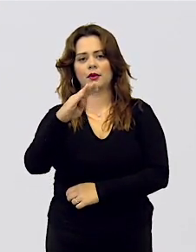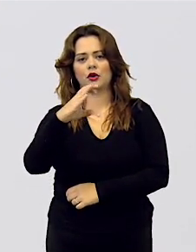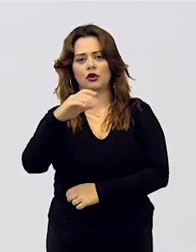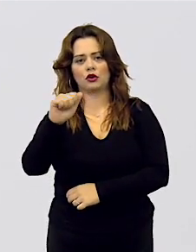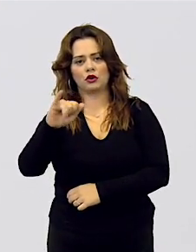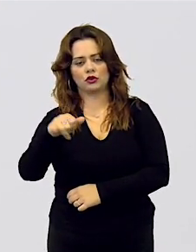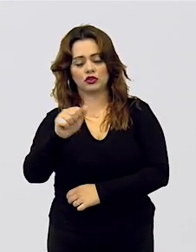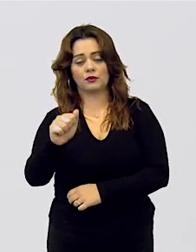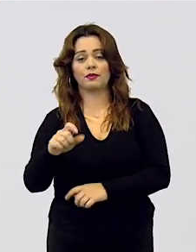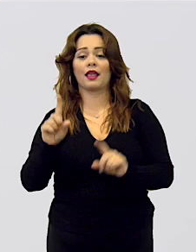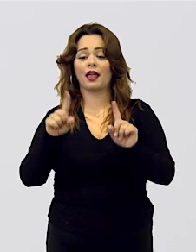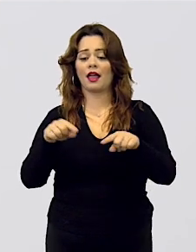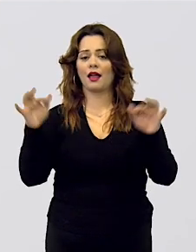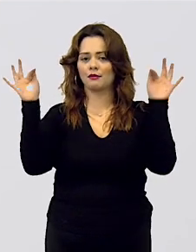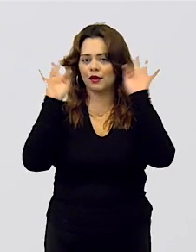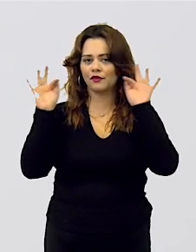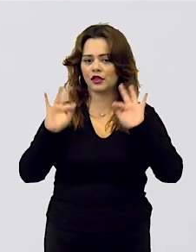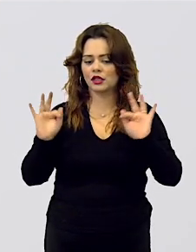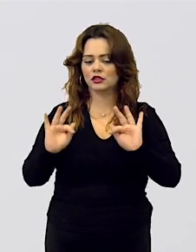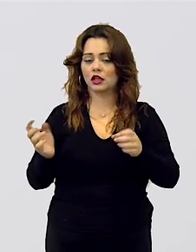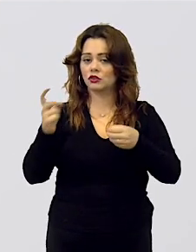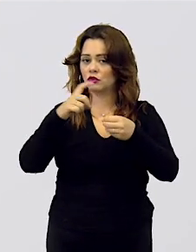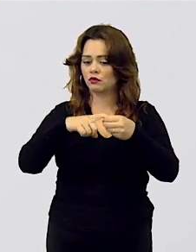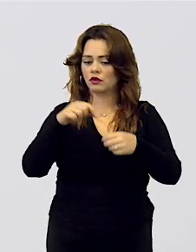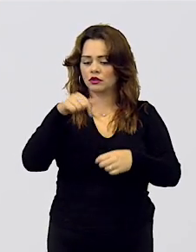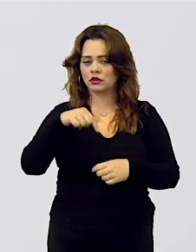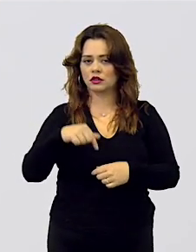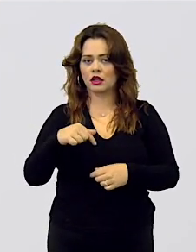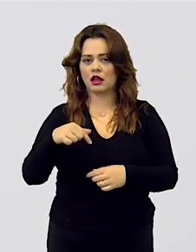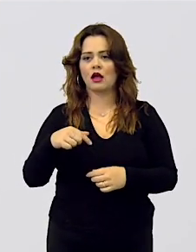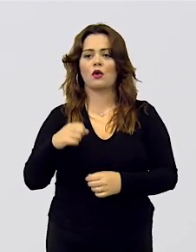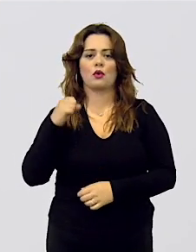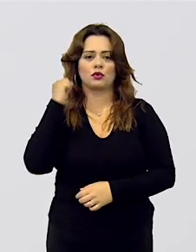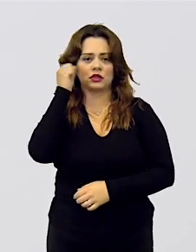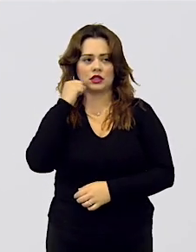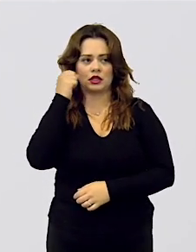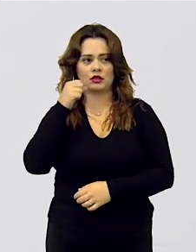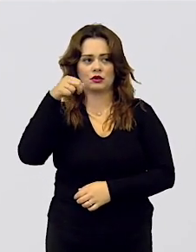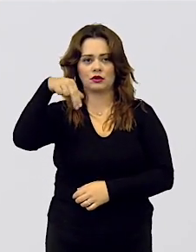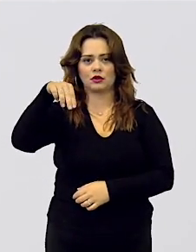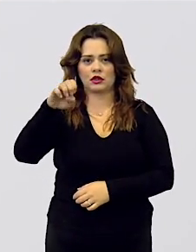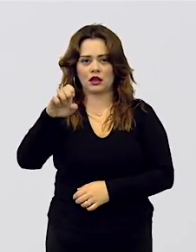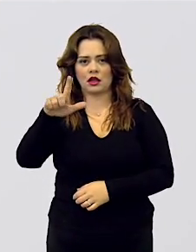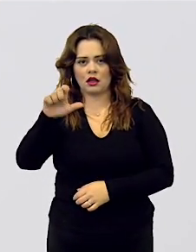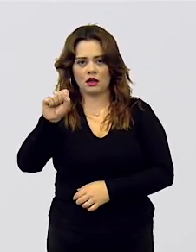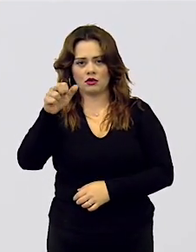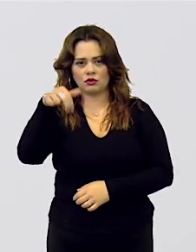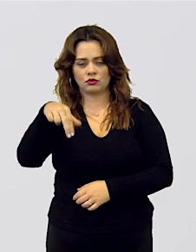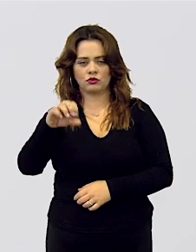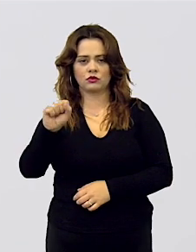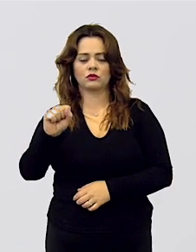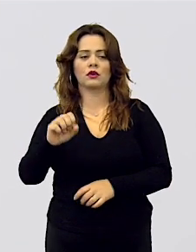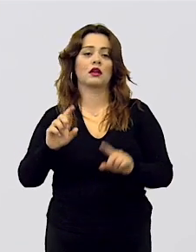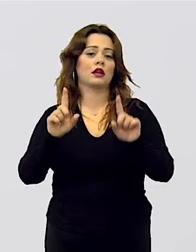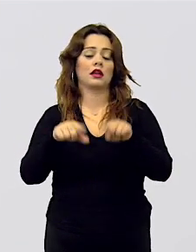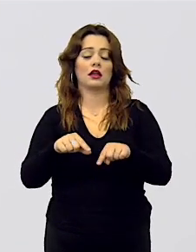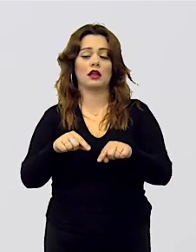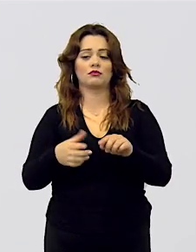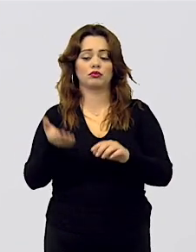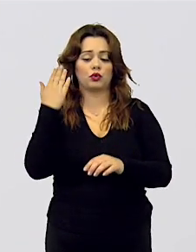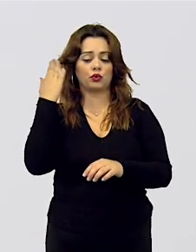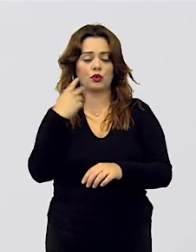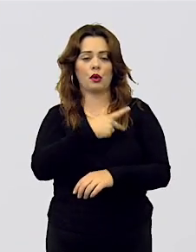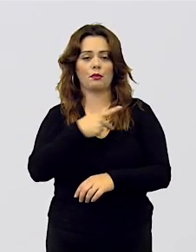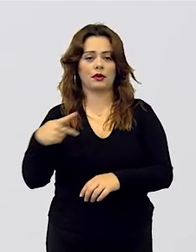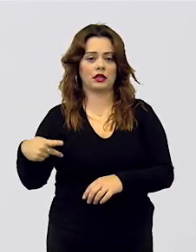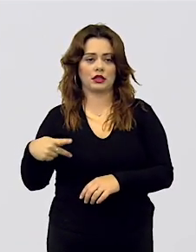é uma alegria que retorna esta casa hoje o senador Nelsinho trade antigo Presidente e membro da comissão